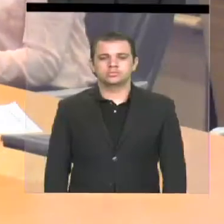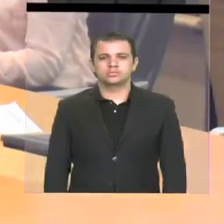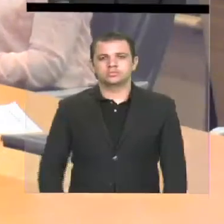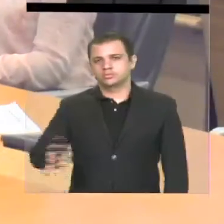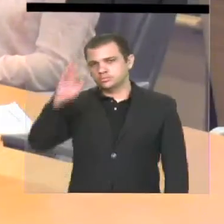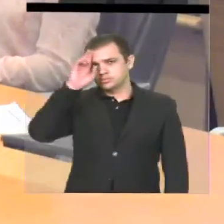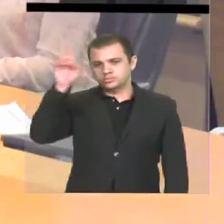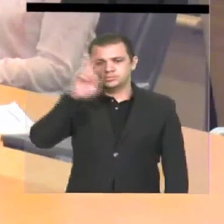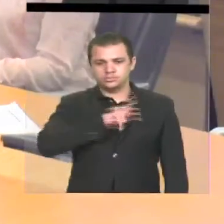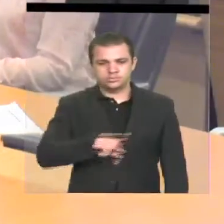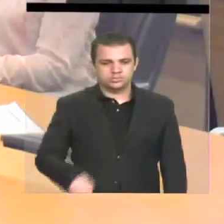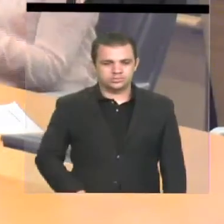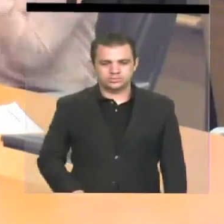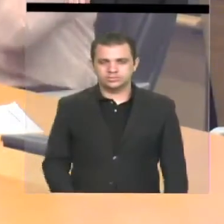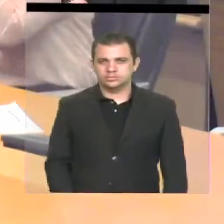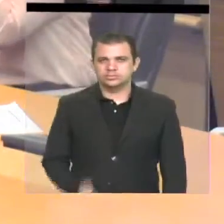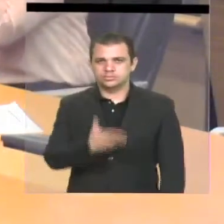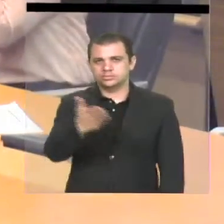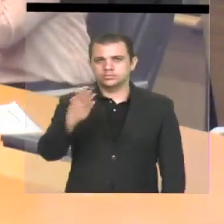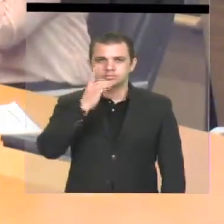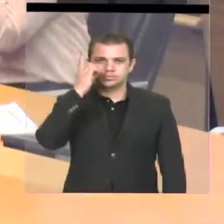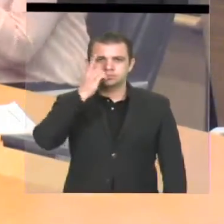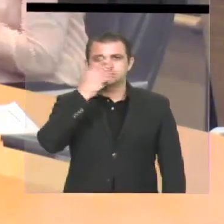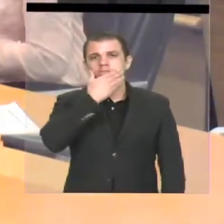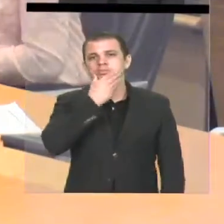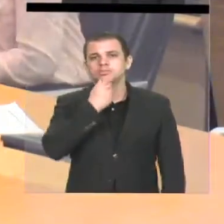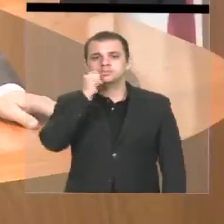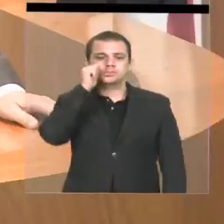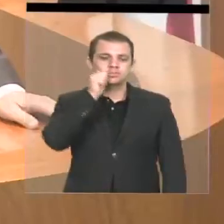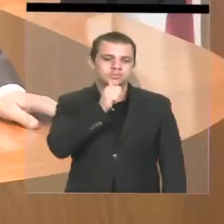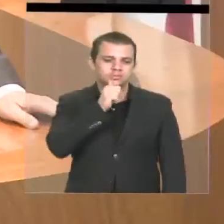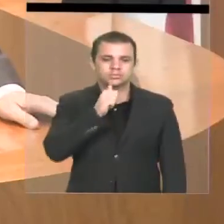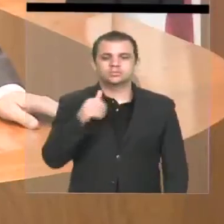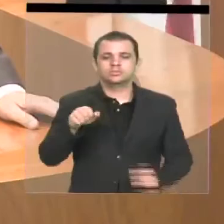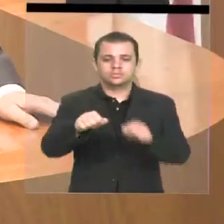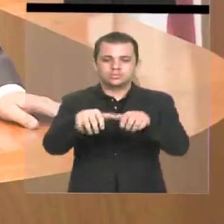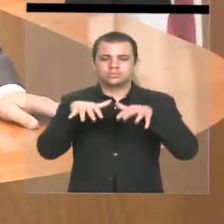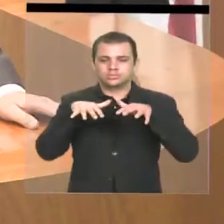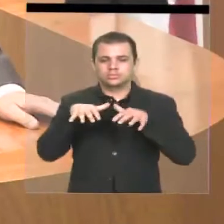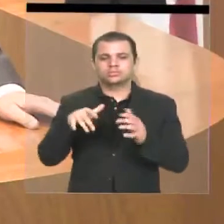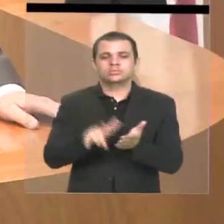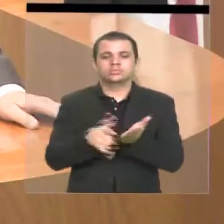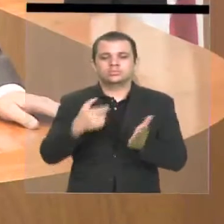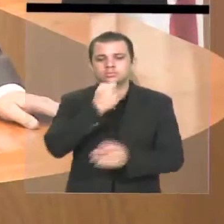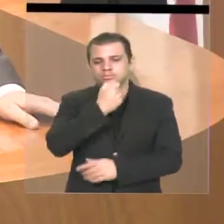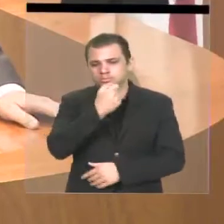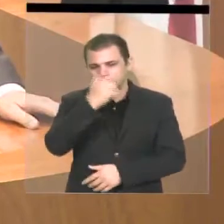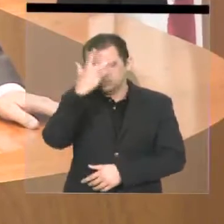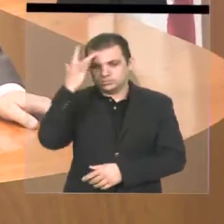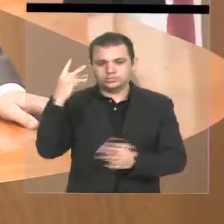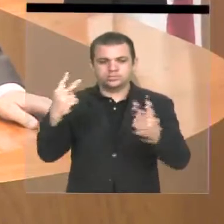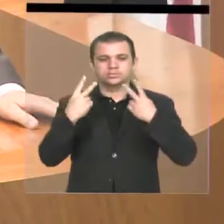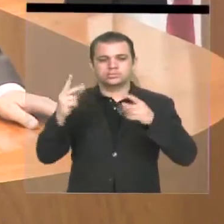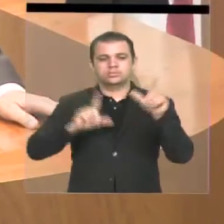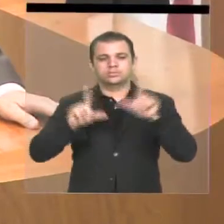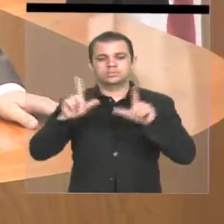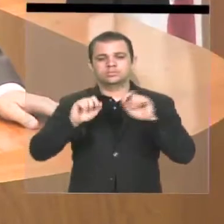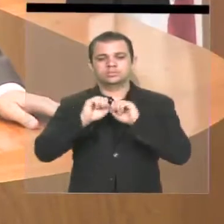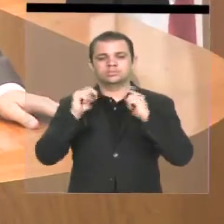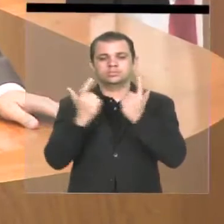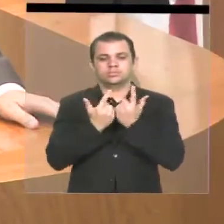Senhor presidente, senhores deputados, senhoras deputadas, galeria, imprensa, telespectadores da TV